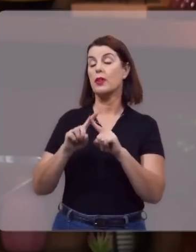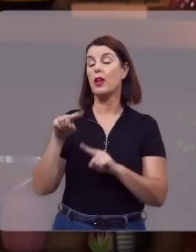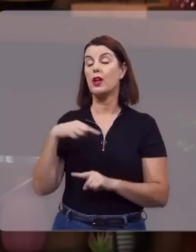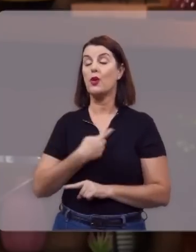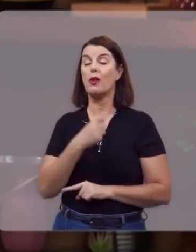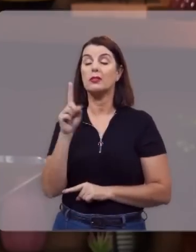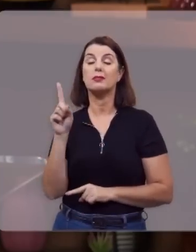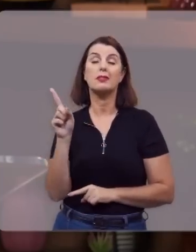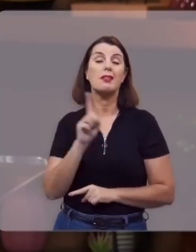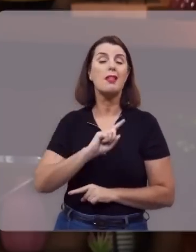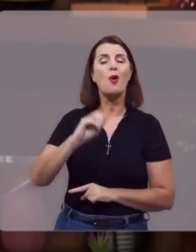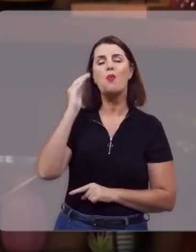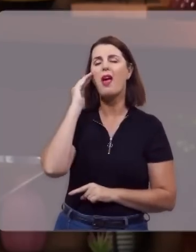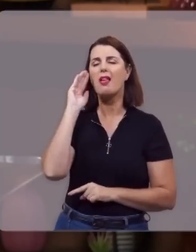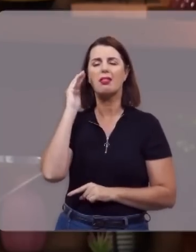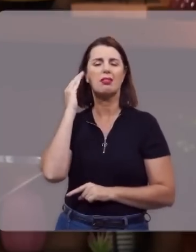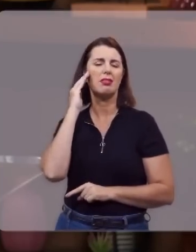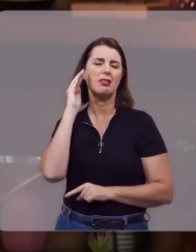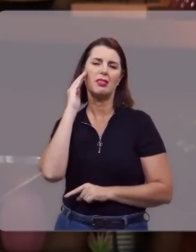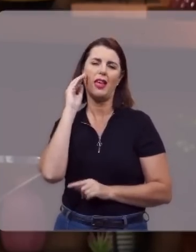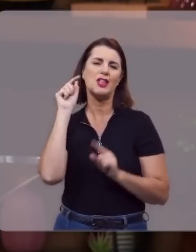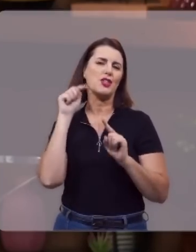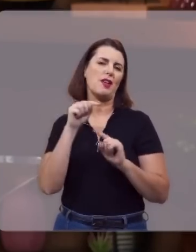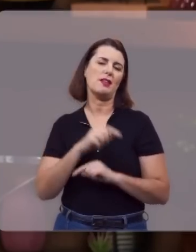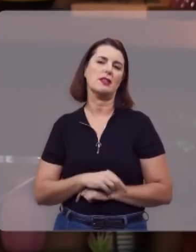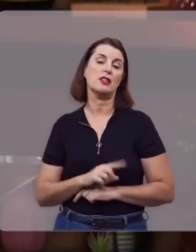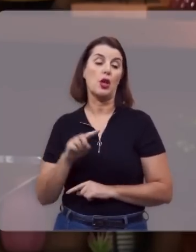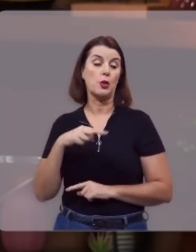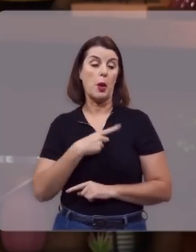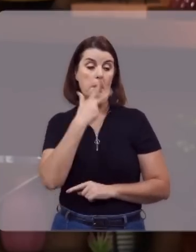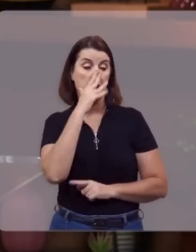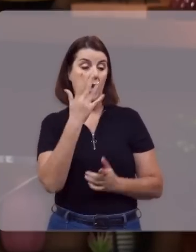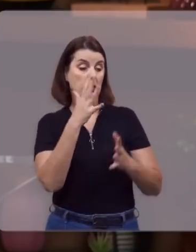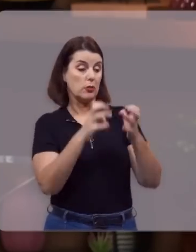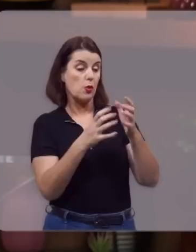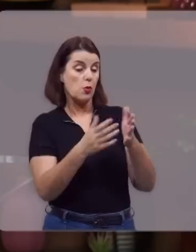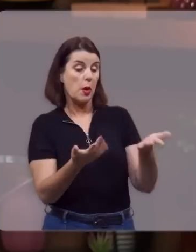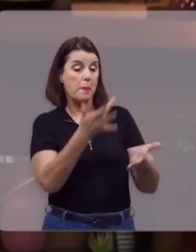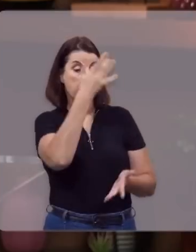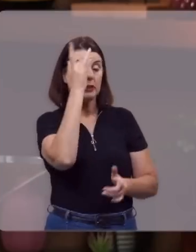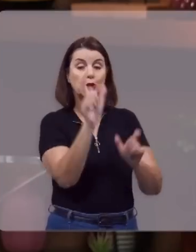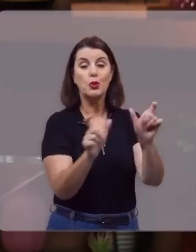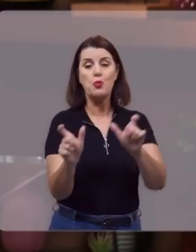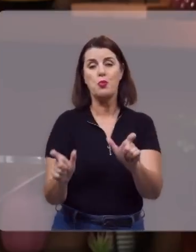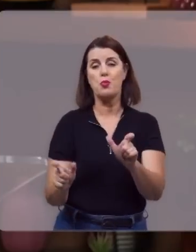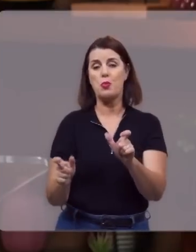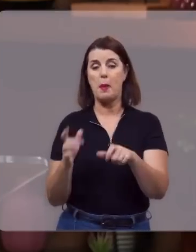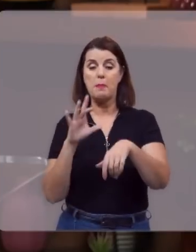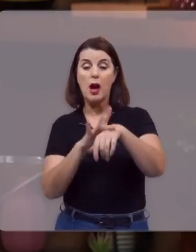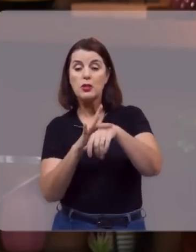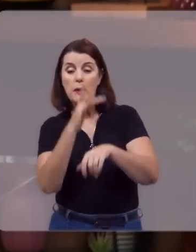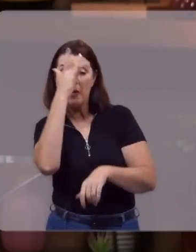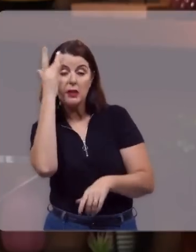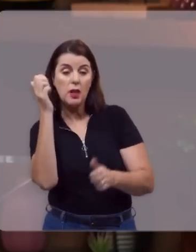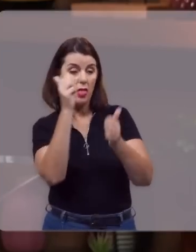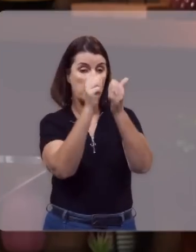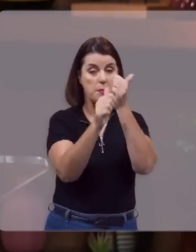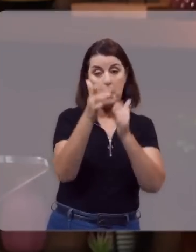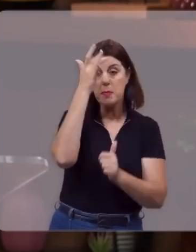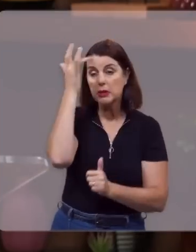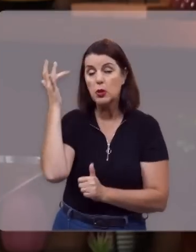não entendemos esse princípio. Estamos lutando contra pessoas, machucando pessoas, falando mal